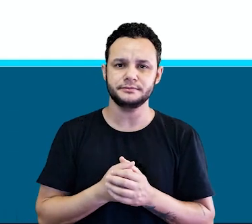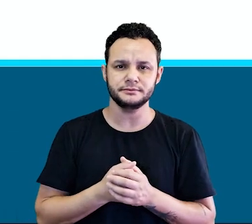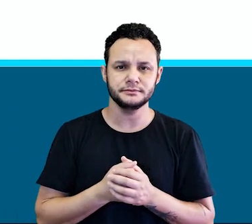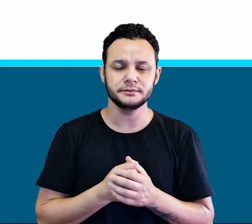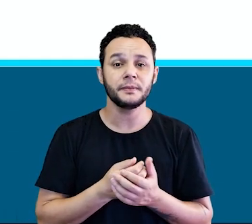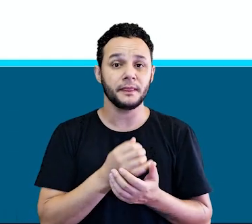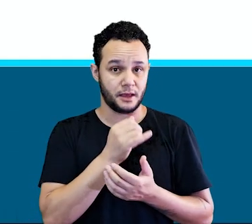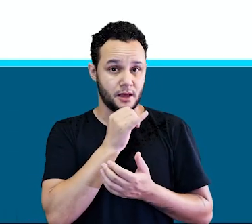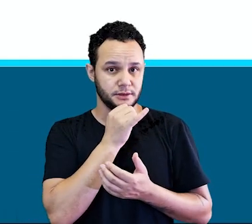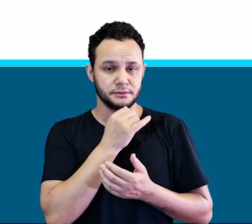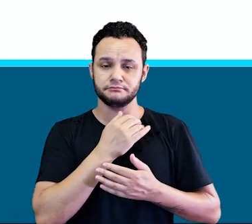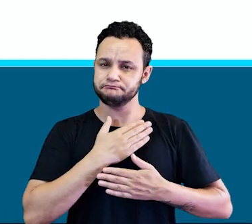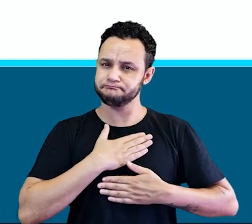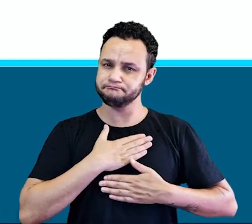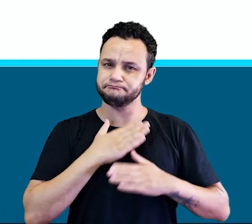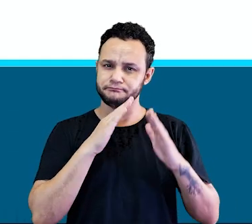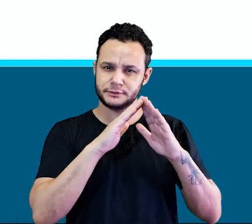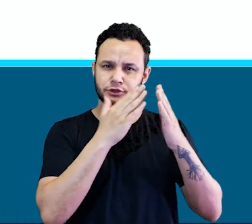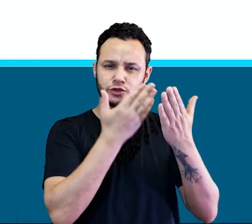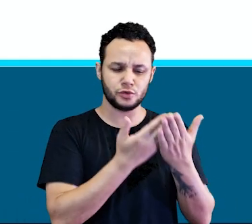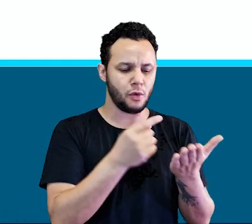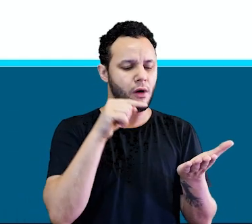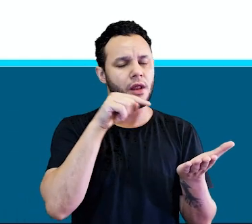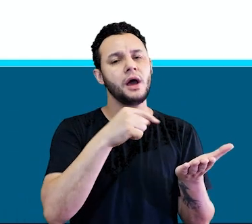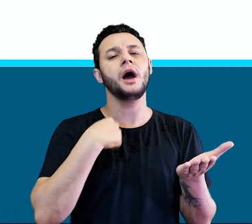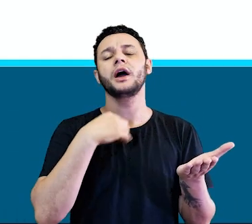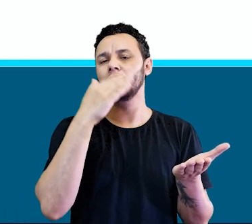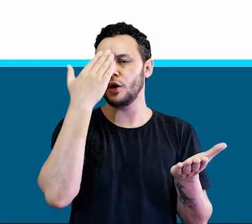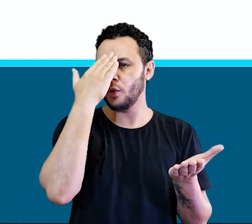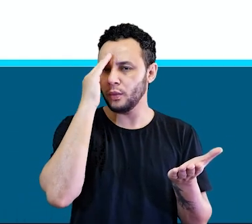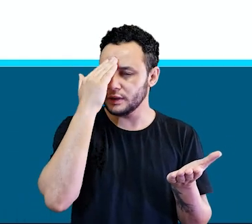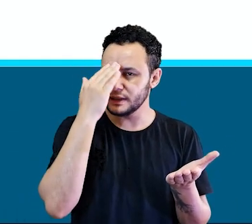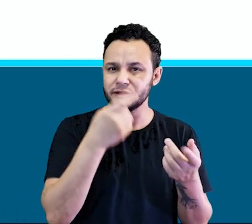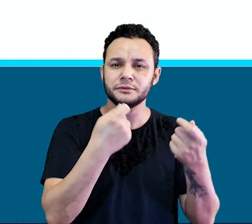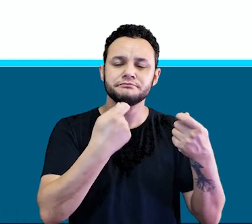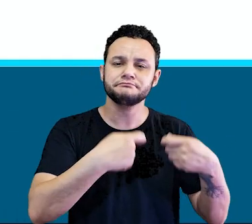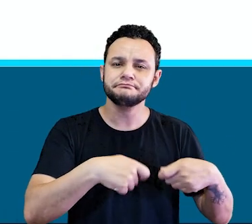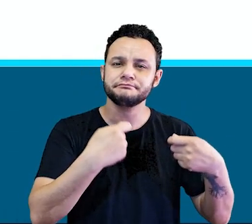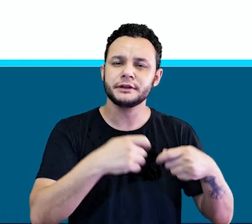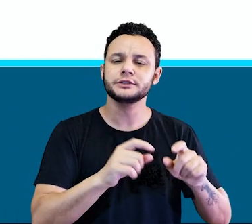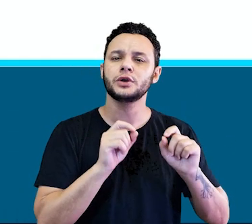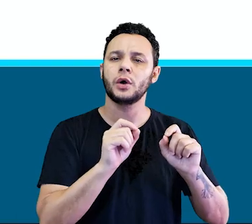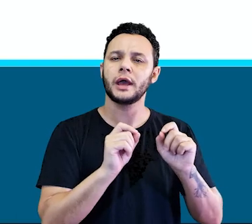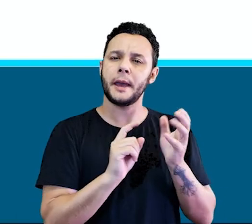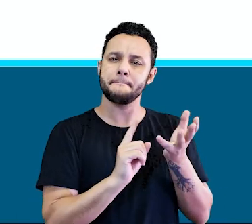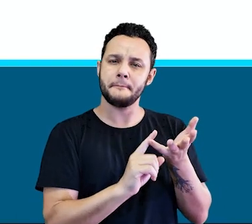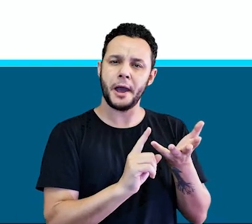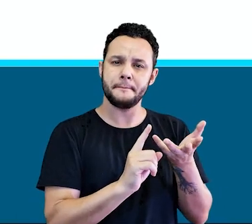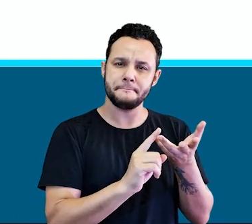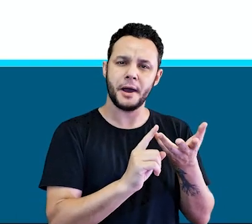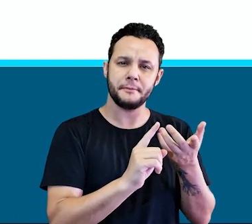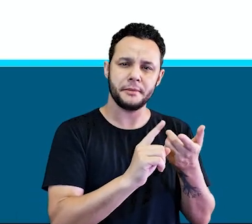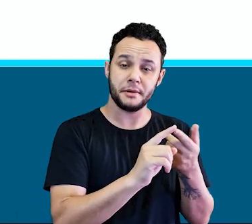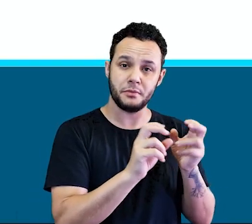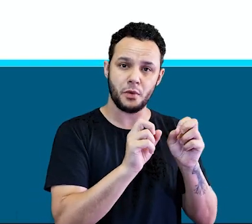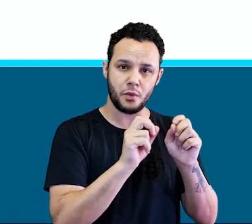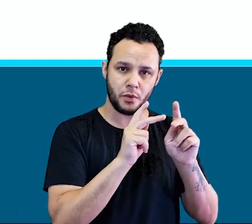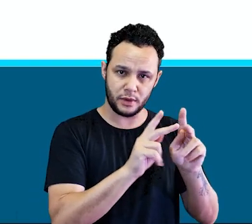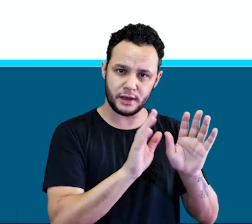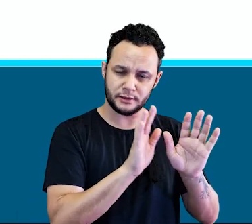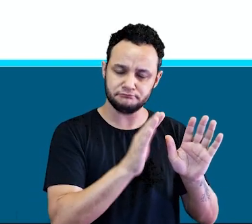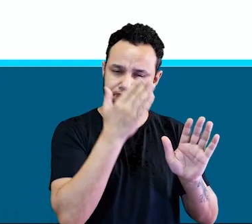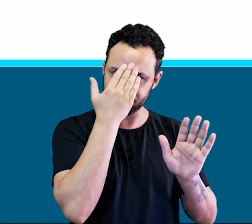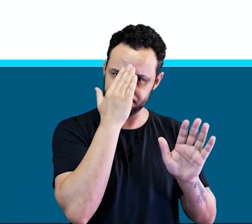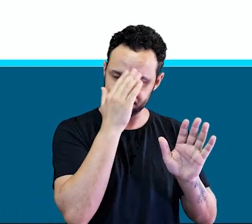Obviamente, né, lá na minha escola eu consigo entender mais sobre as demandas que estão colocadas ali do que quando eu estou